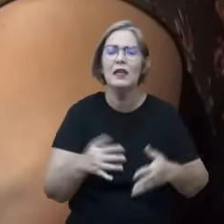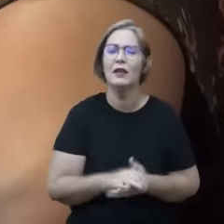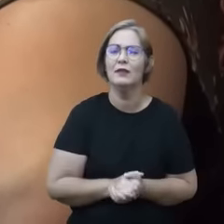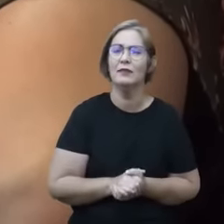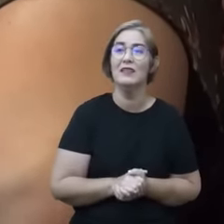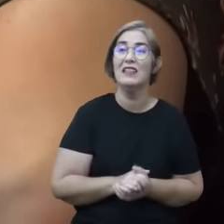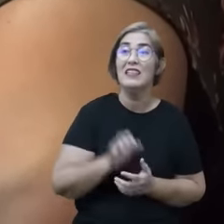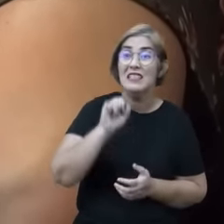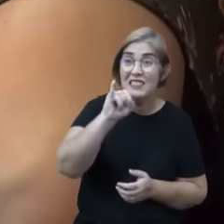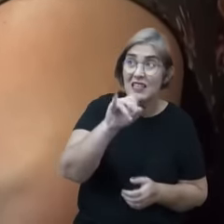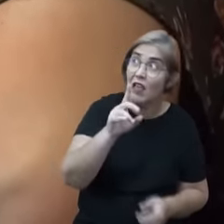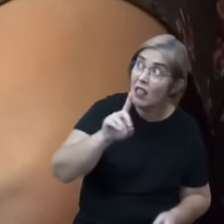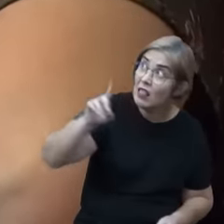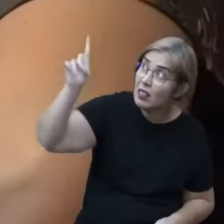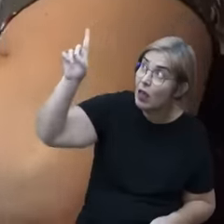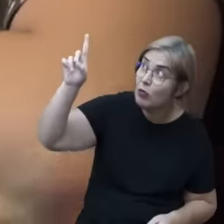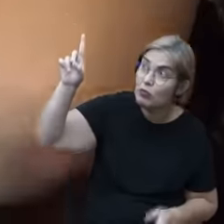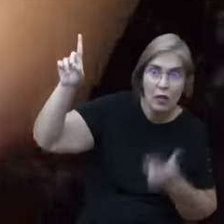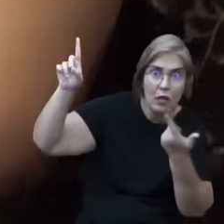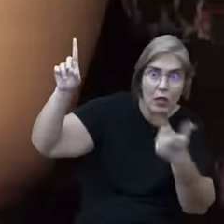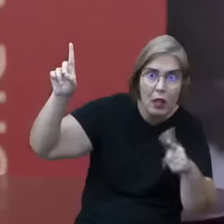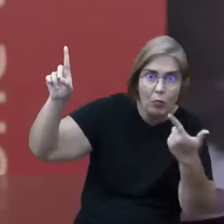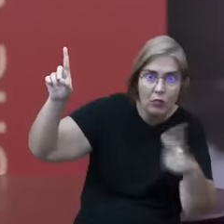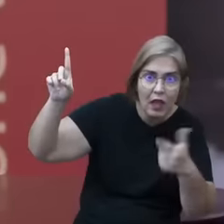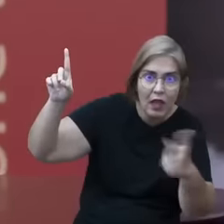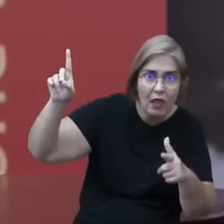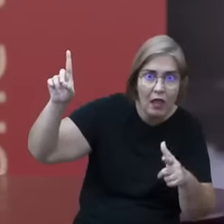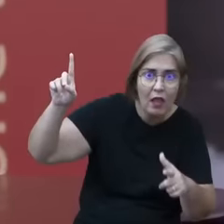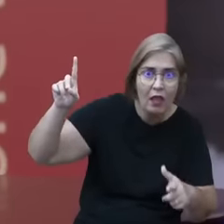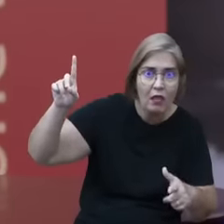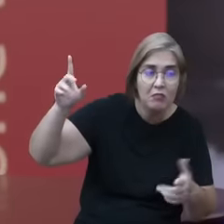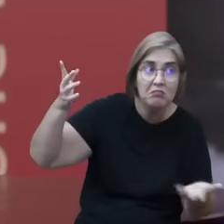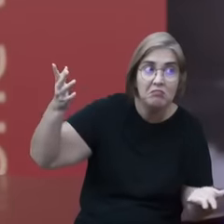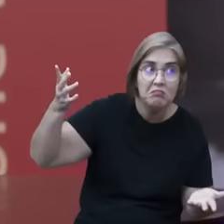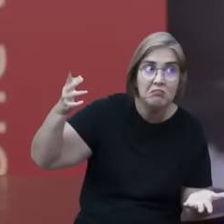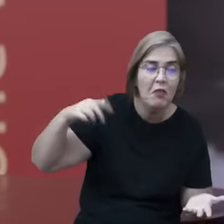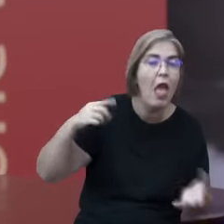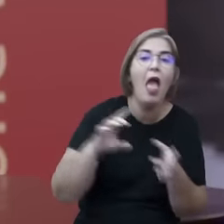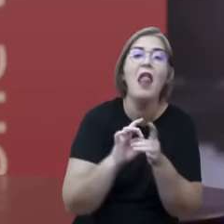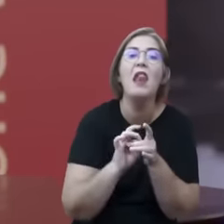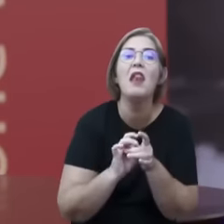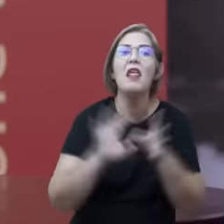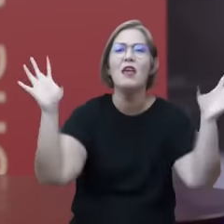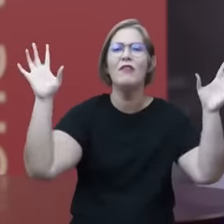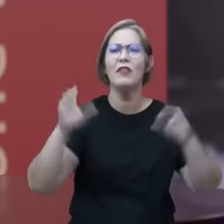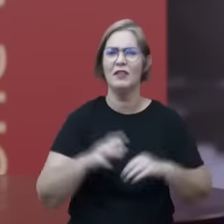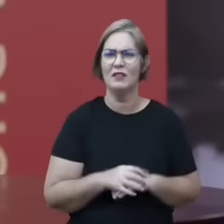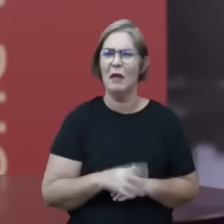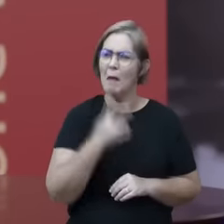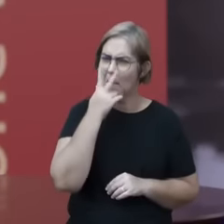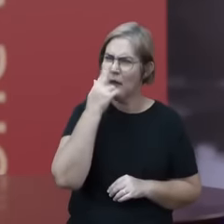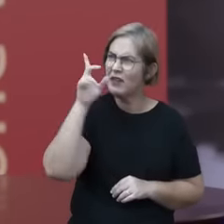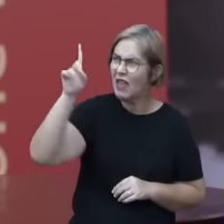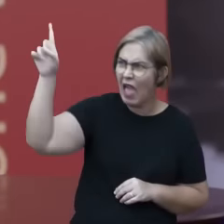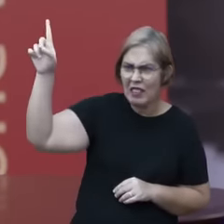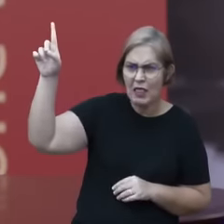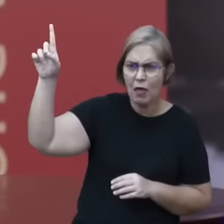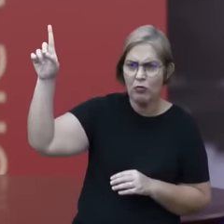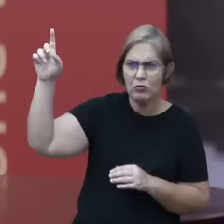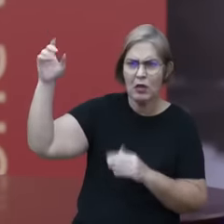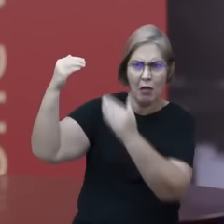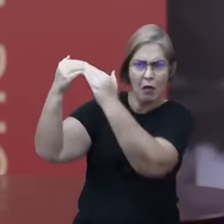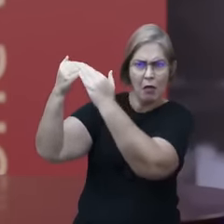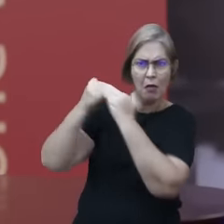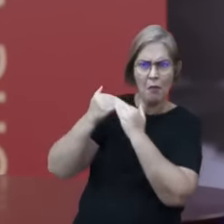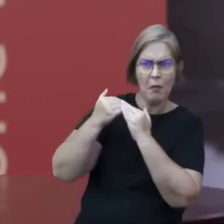permitido". Não é? Ou seja, Deus que seria o horizonte último de sentido e a fonte de padrão moral,